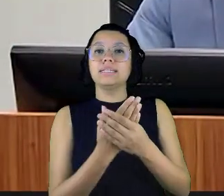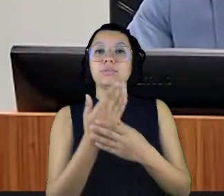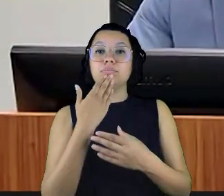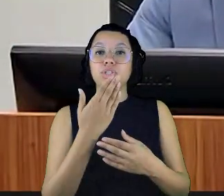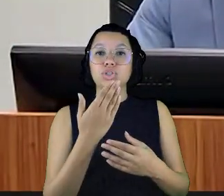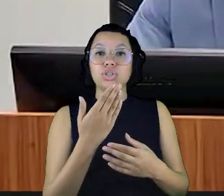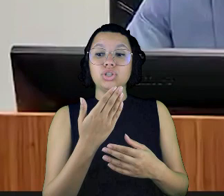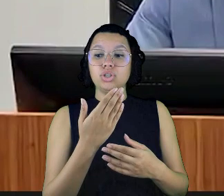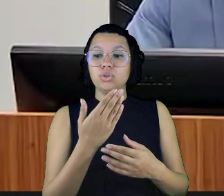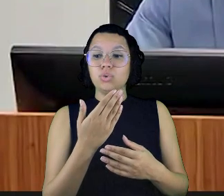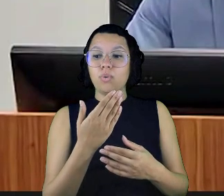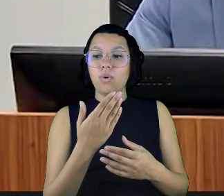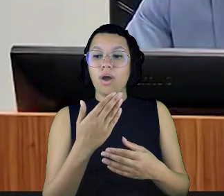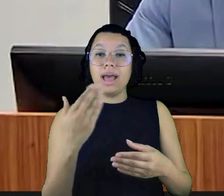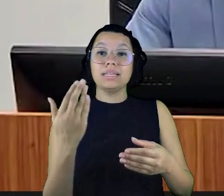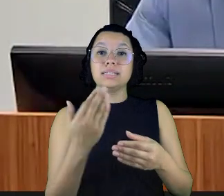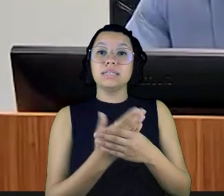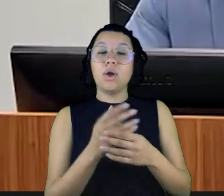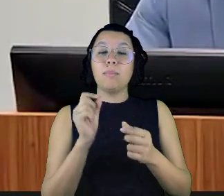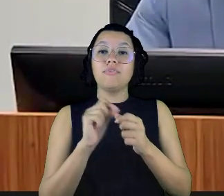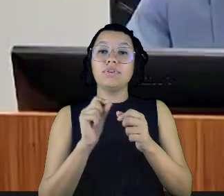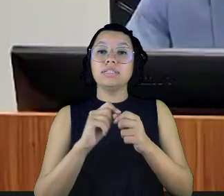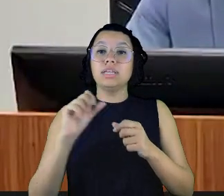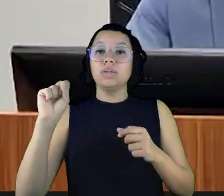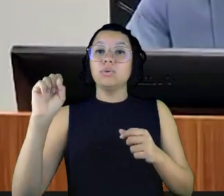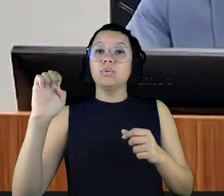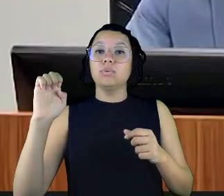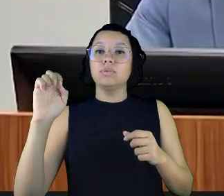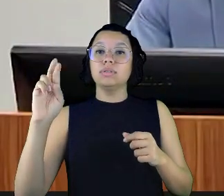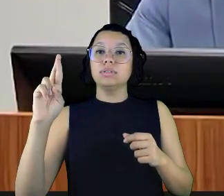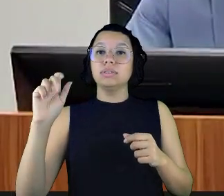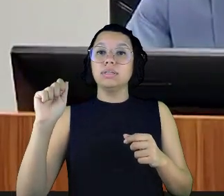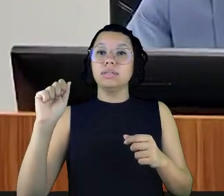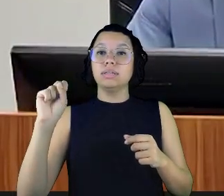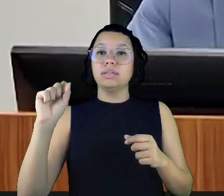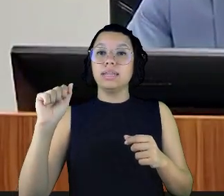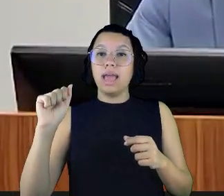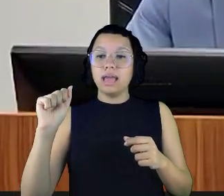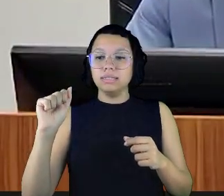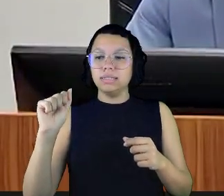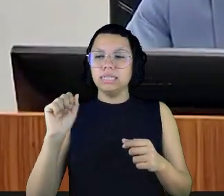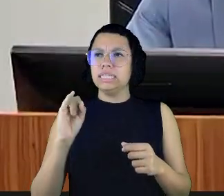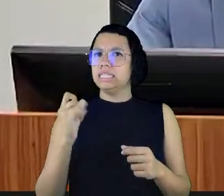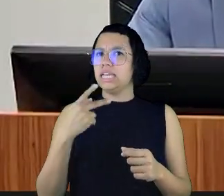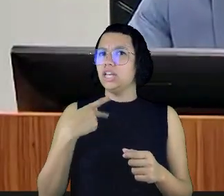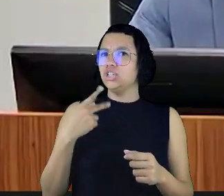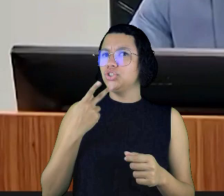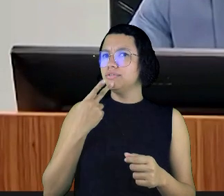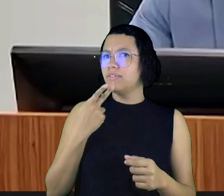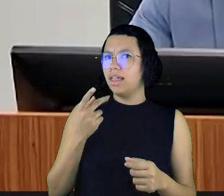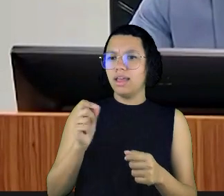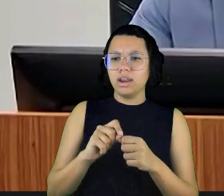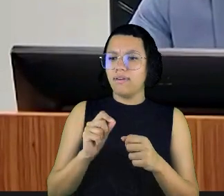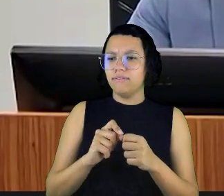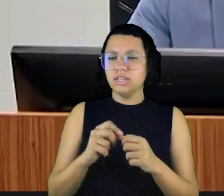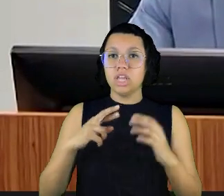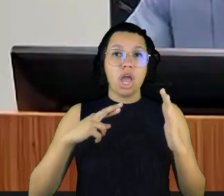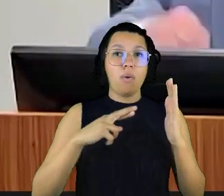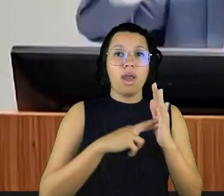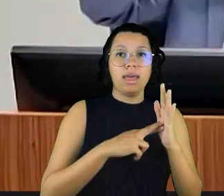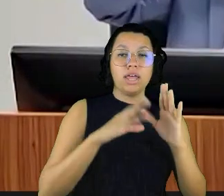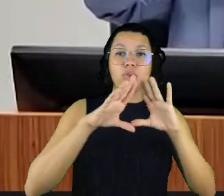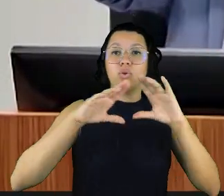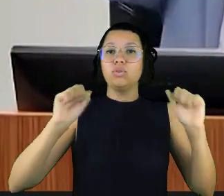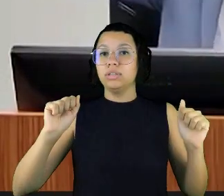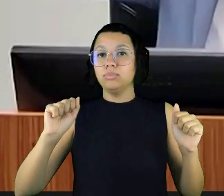ele. E se a gente diz que não vai fazer, o relator no tribunal, em decisão monocrática, como se isso fosse